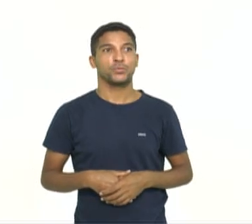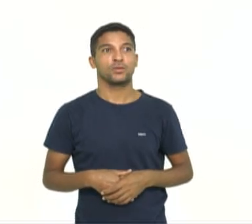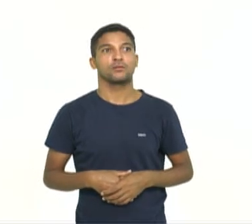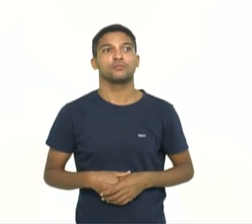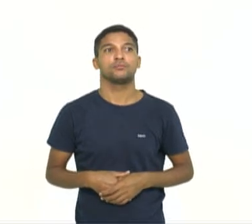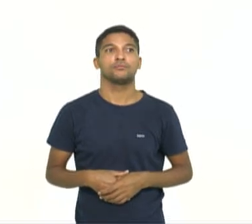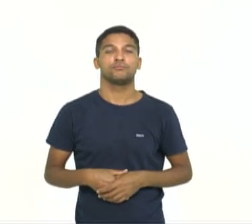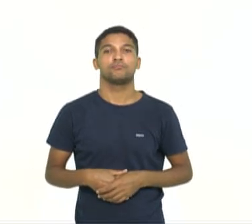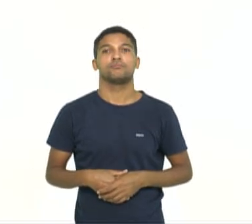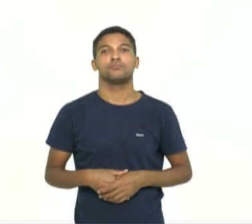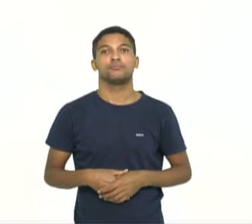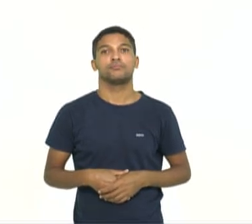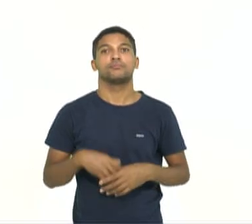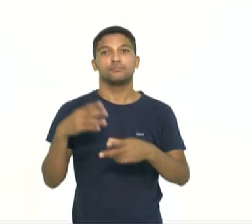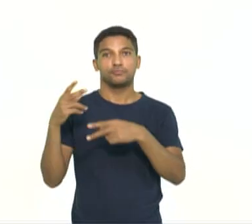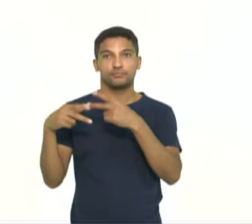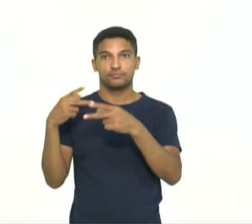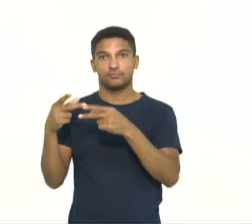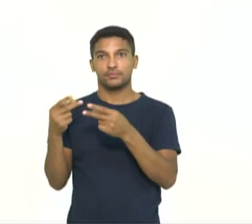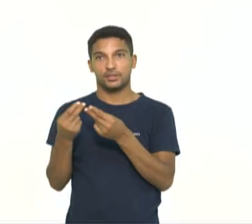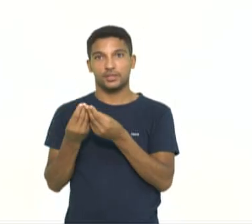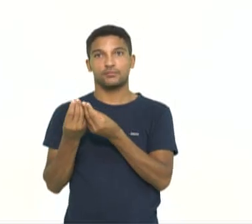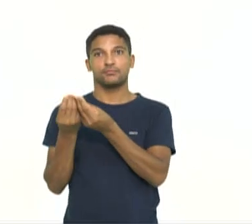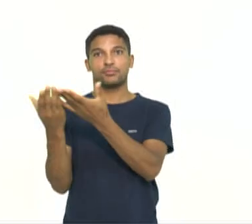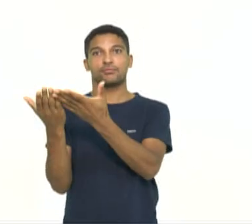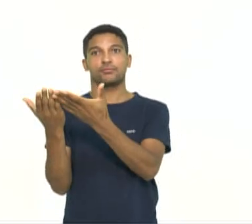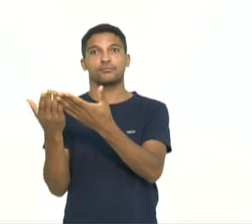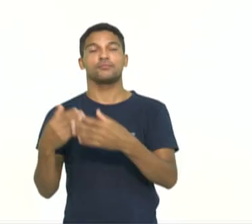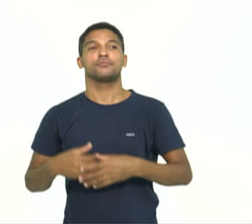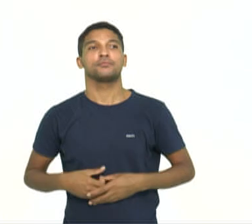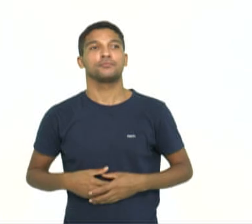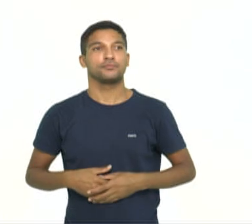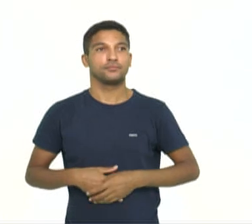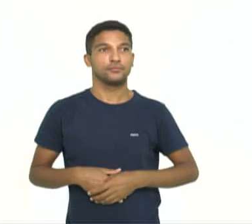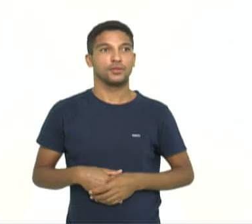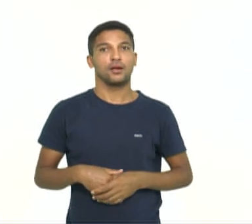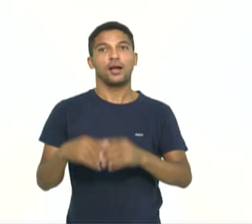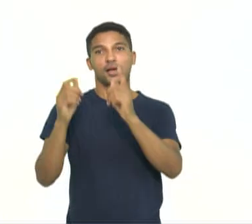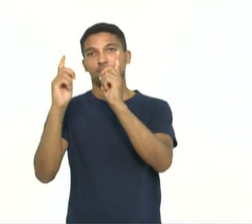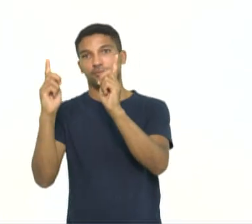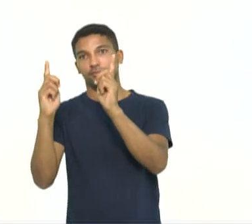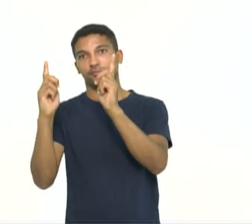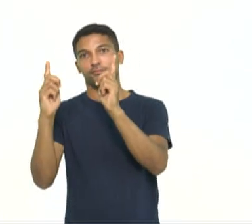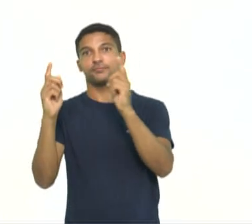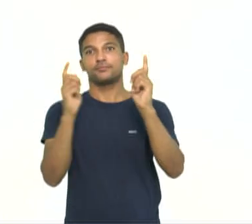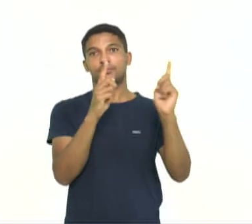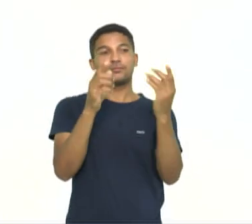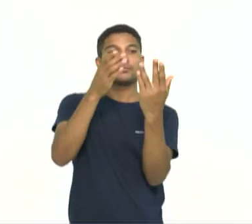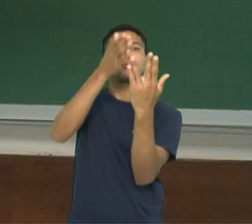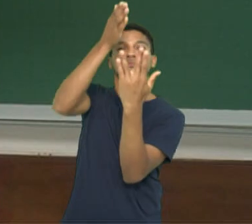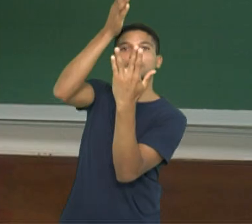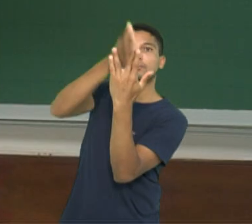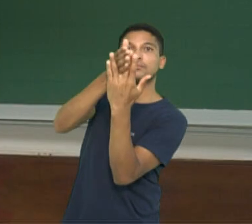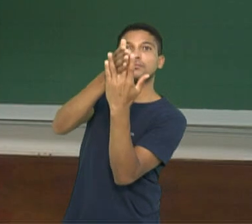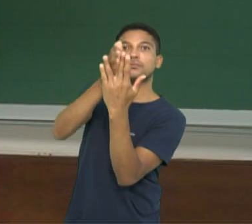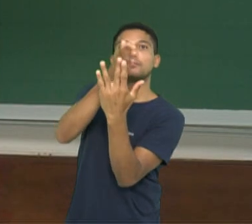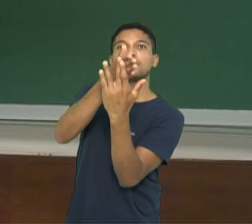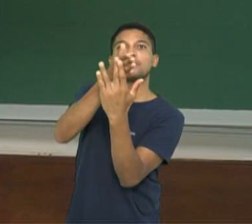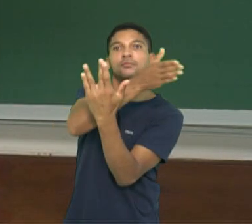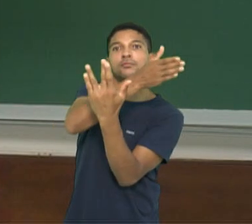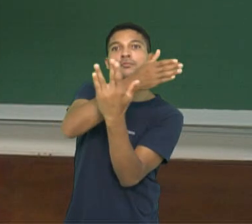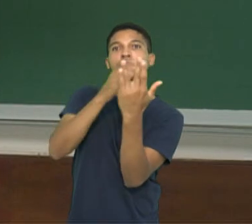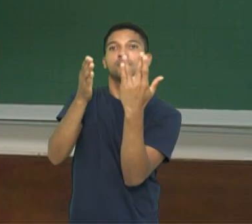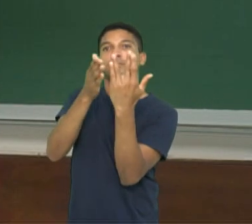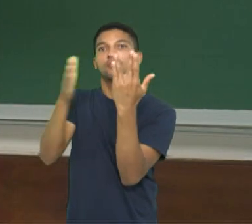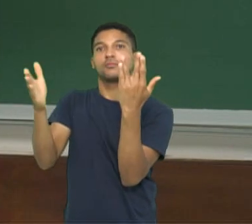conjunção. Mandamos um presente, opa, temos o verbo mandar, que é a outra oração dessa frase. Então são dois períodos ali, que eles